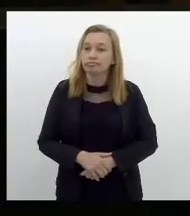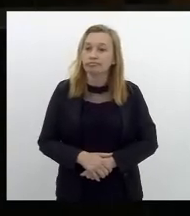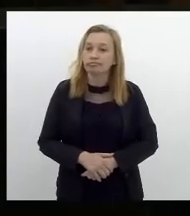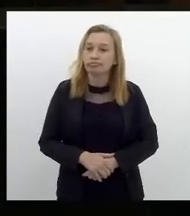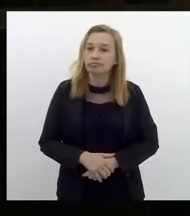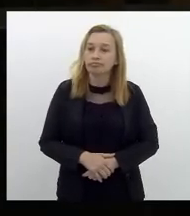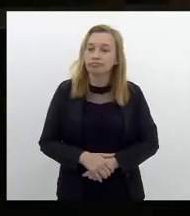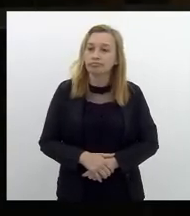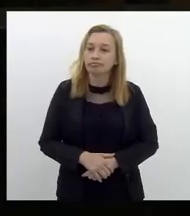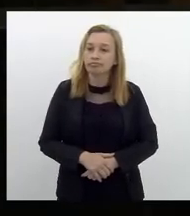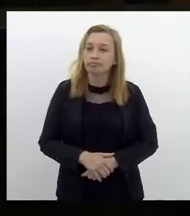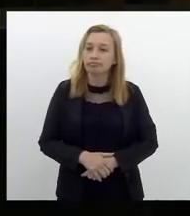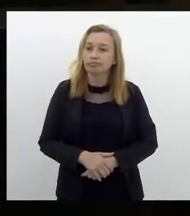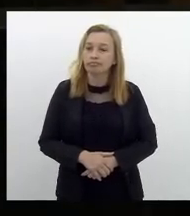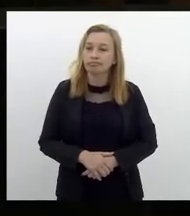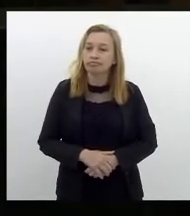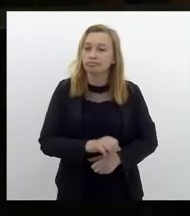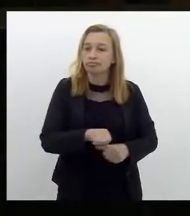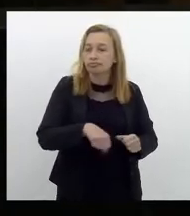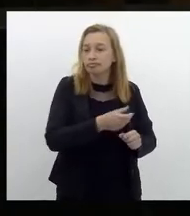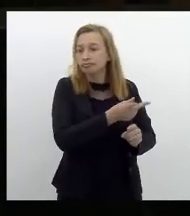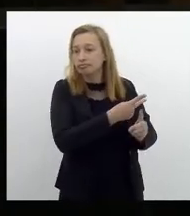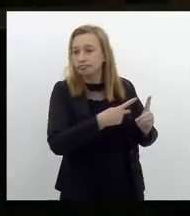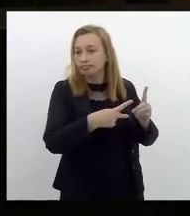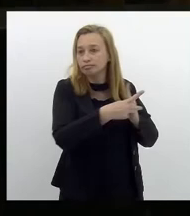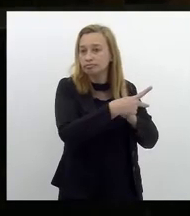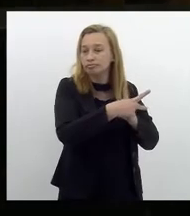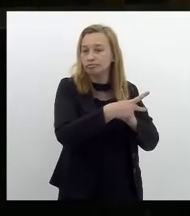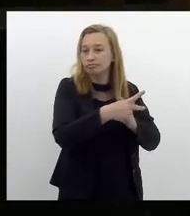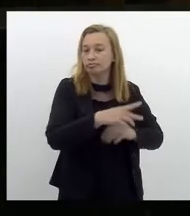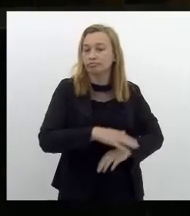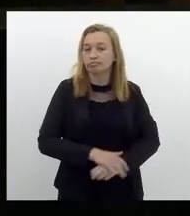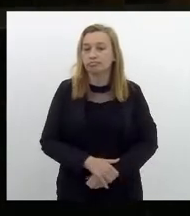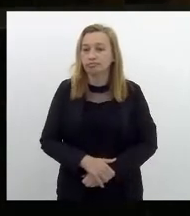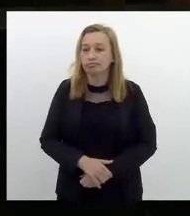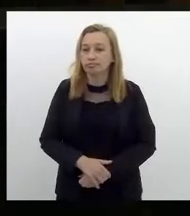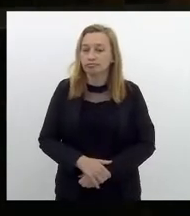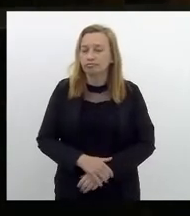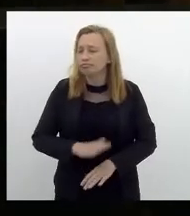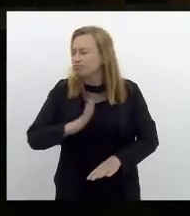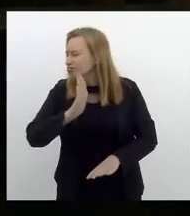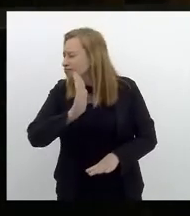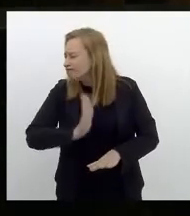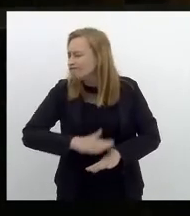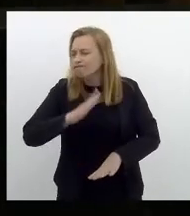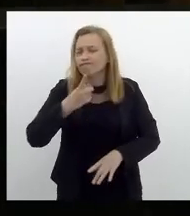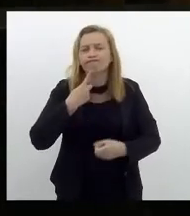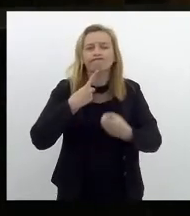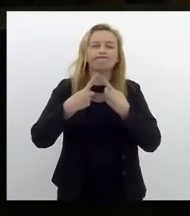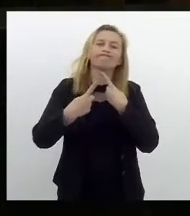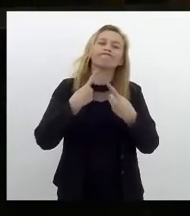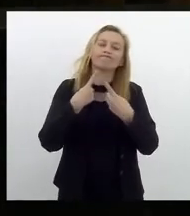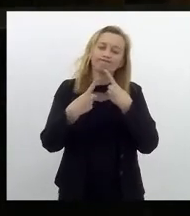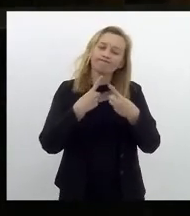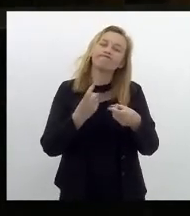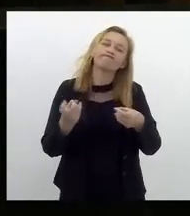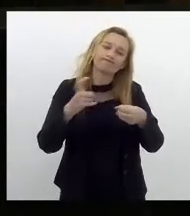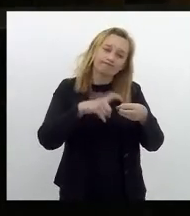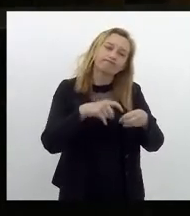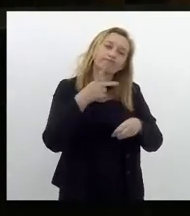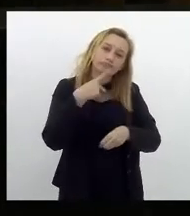para a reforma da Previdência nas questões que mais discutimos, e volto a